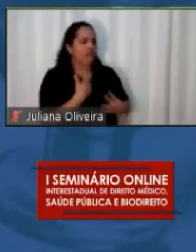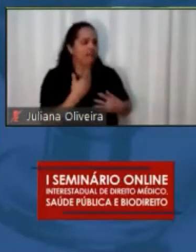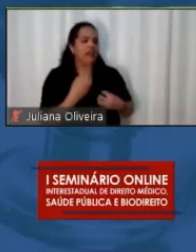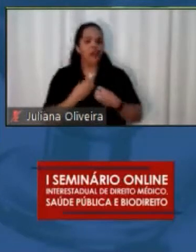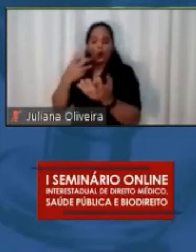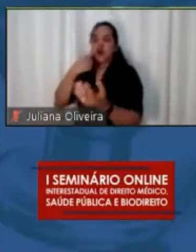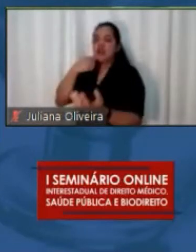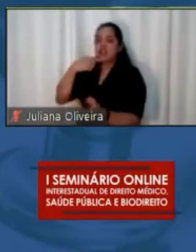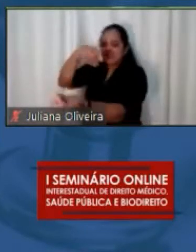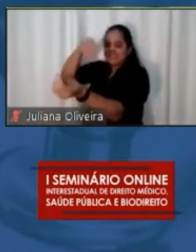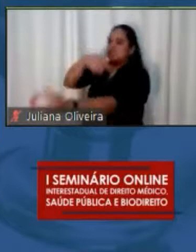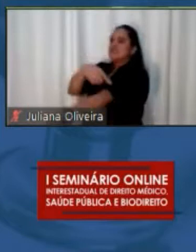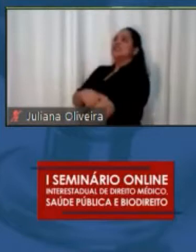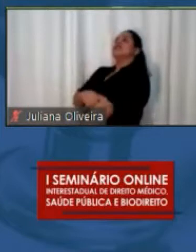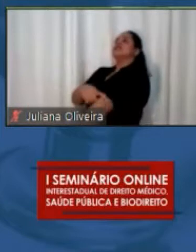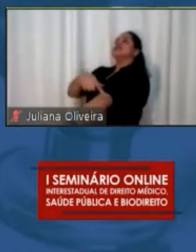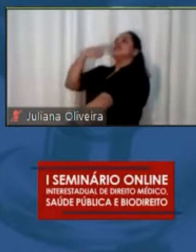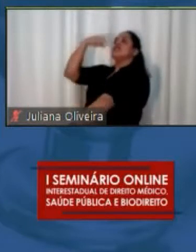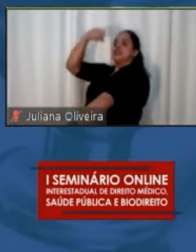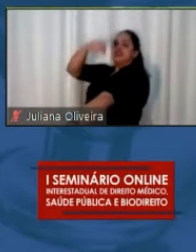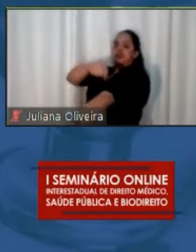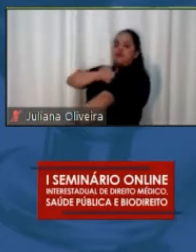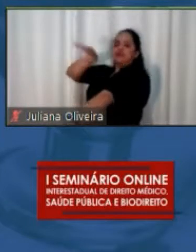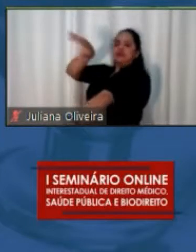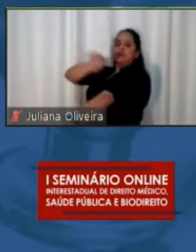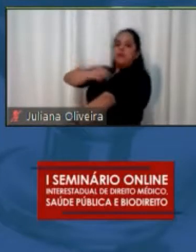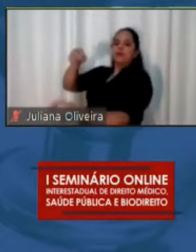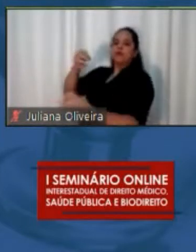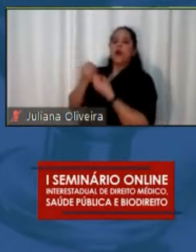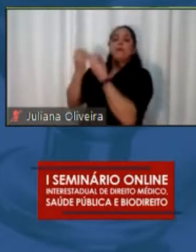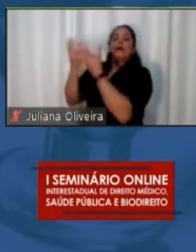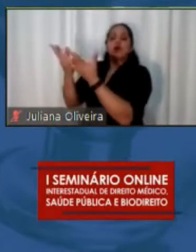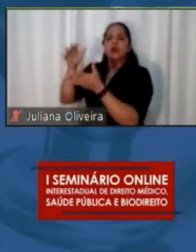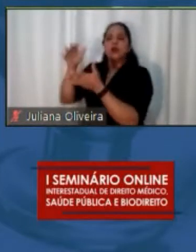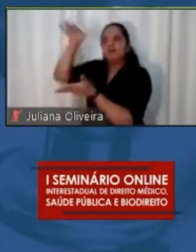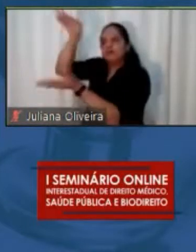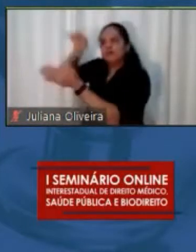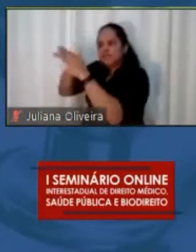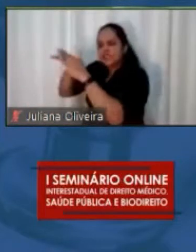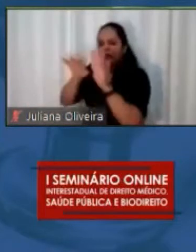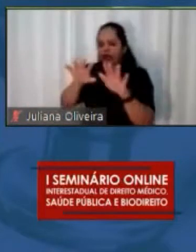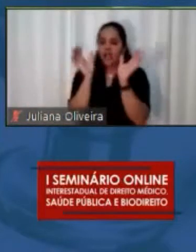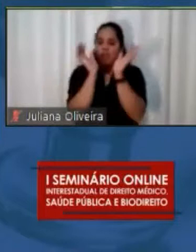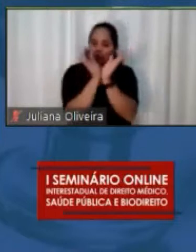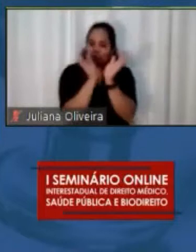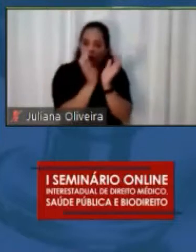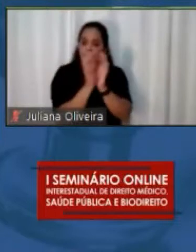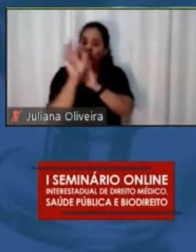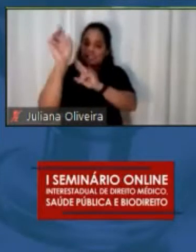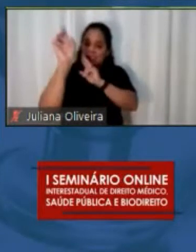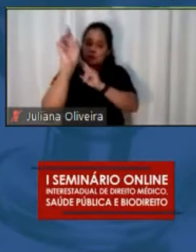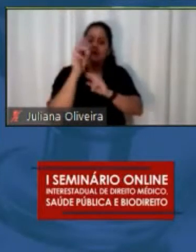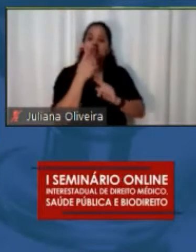será que existe um bom critério na seleção dos pacientes, dos doadores de sangue, que possa